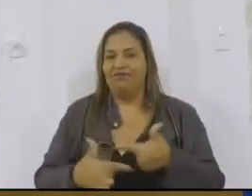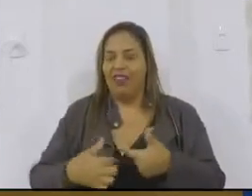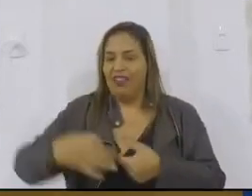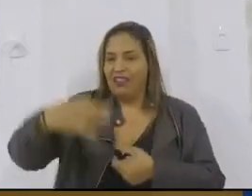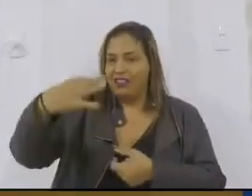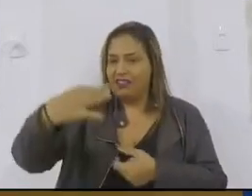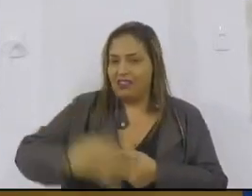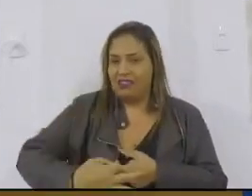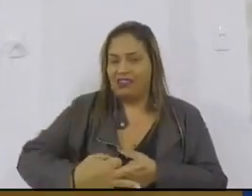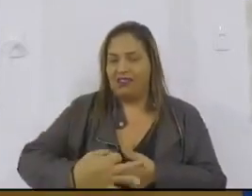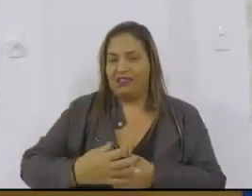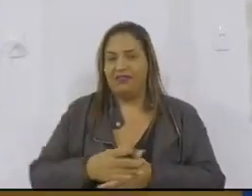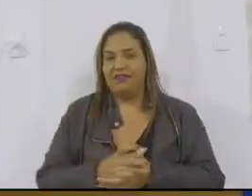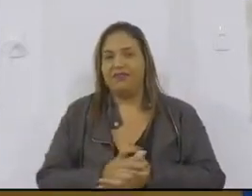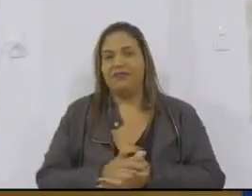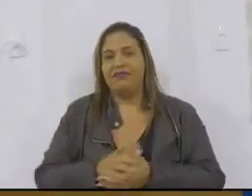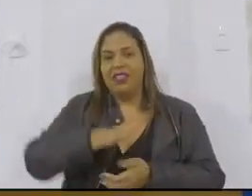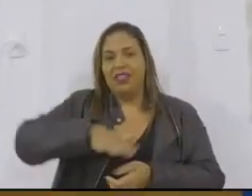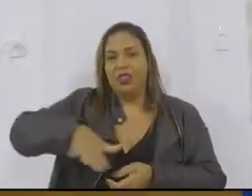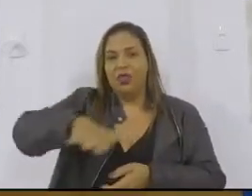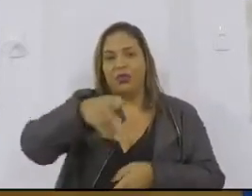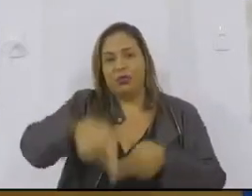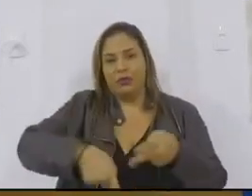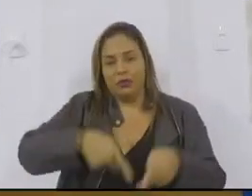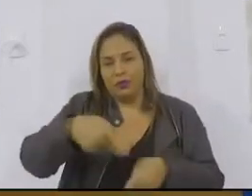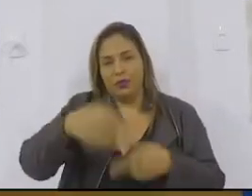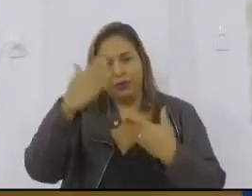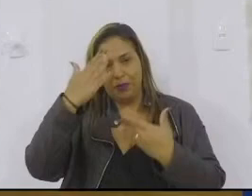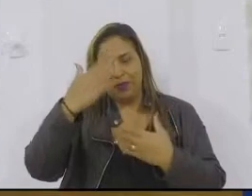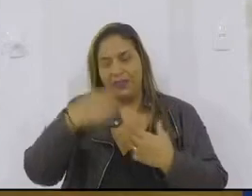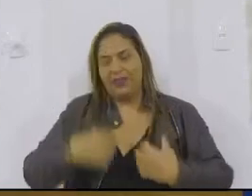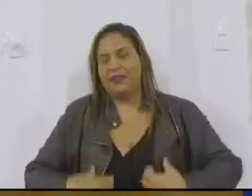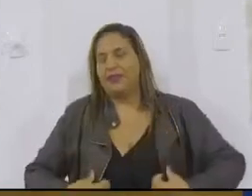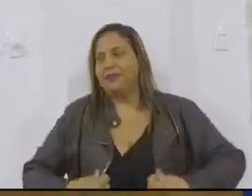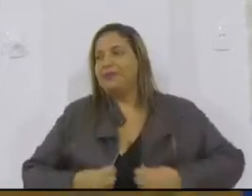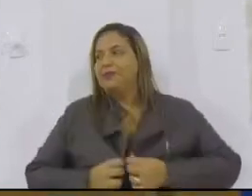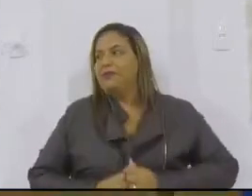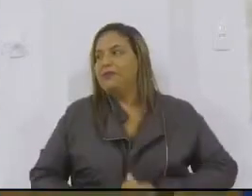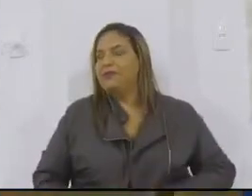jus, né, à nossa população. Obrigada, excelências.